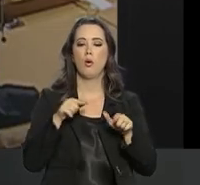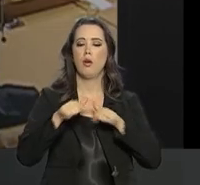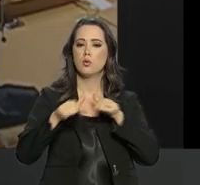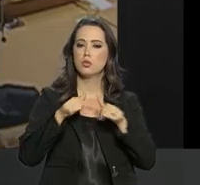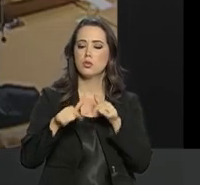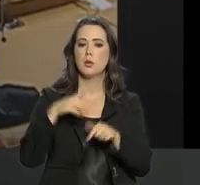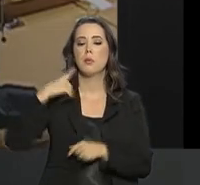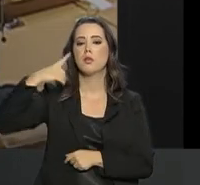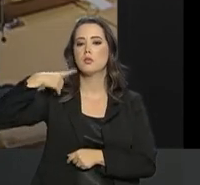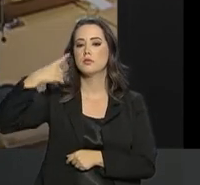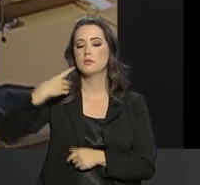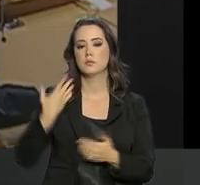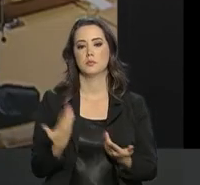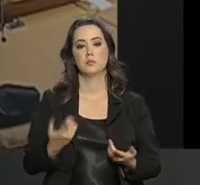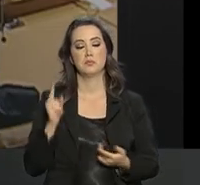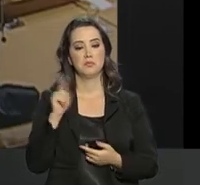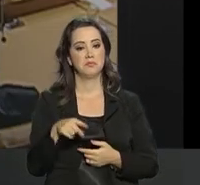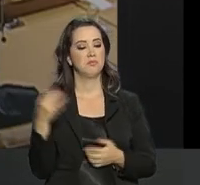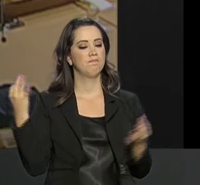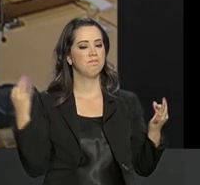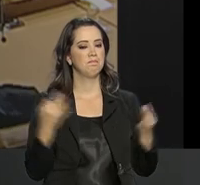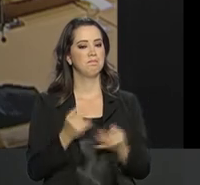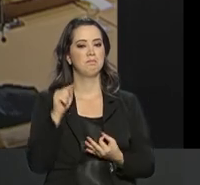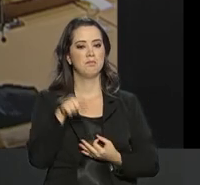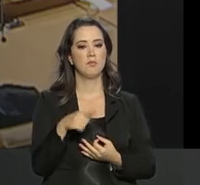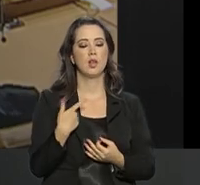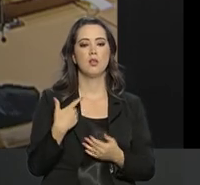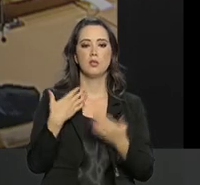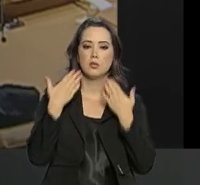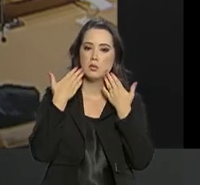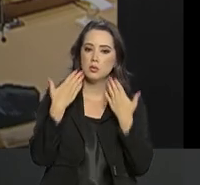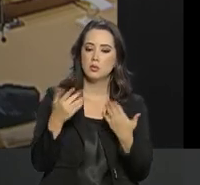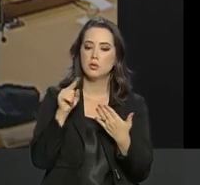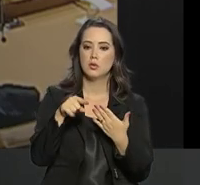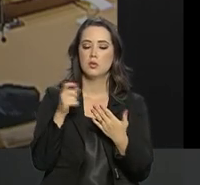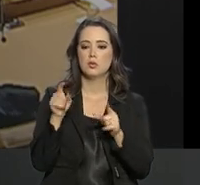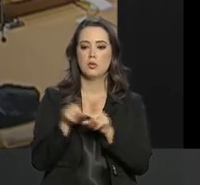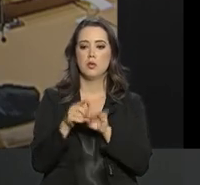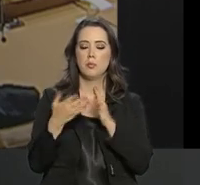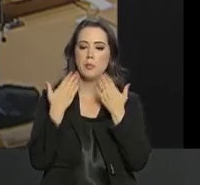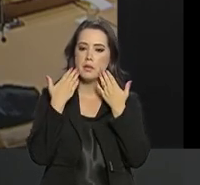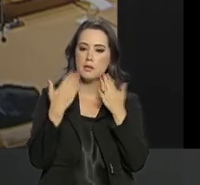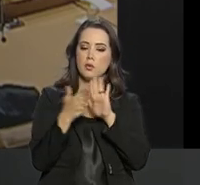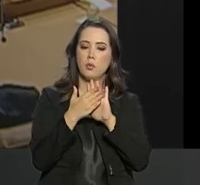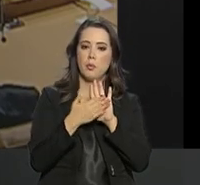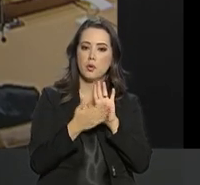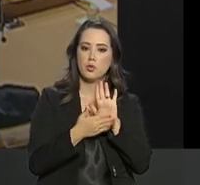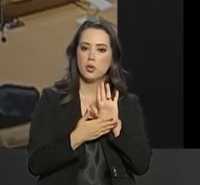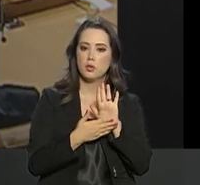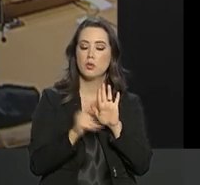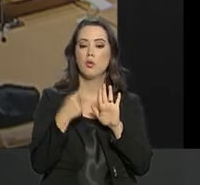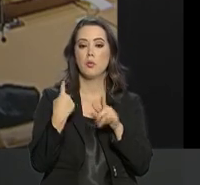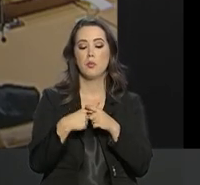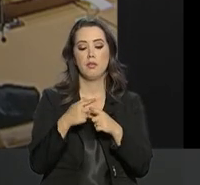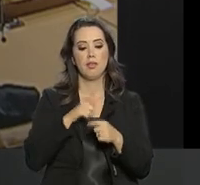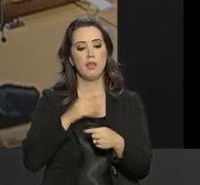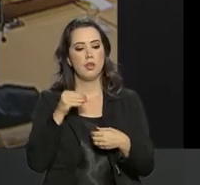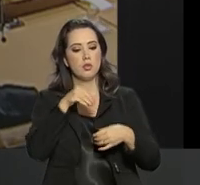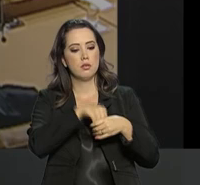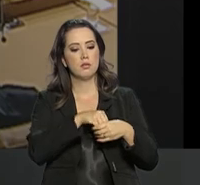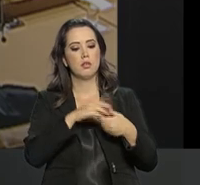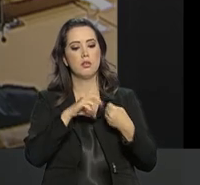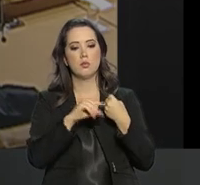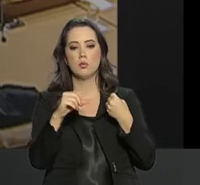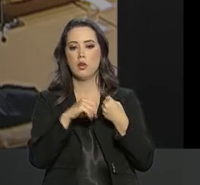com extraordinário, com grande pudor intelectual, que eu apresento este projeto, porque, na verdade, isso já está contido no